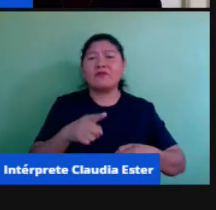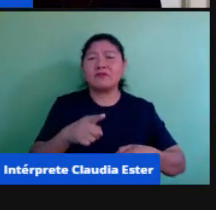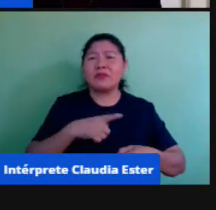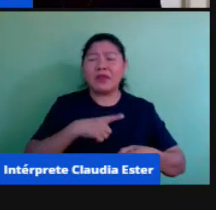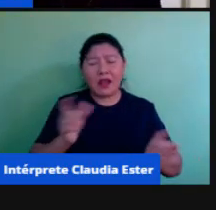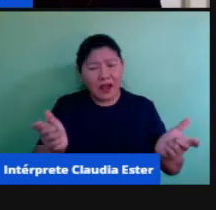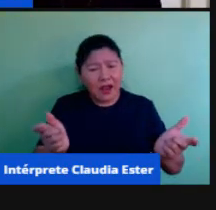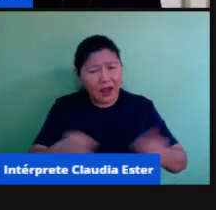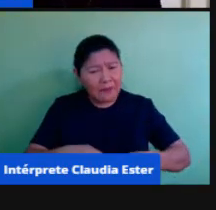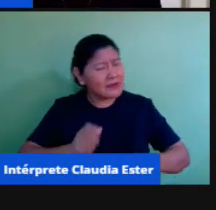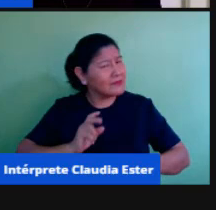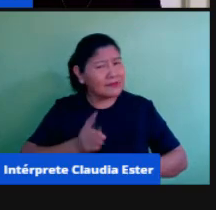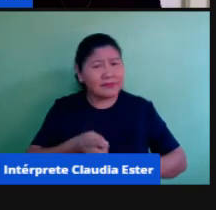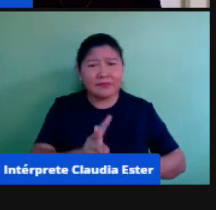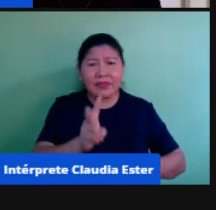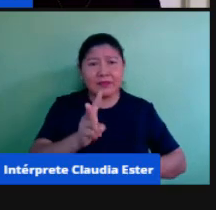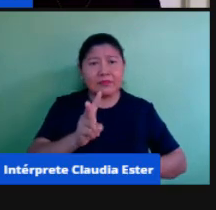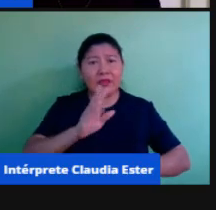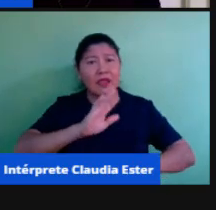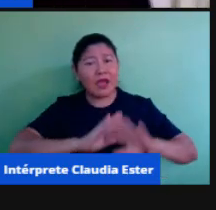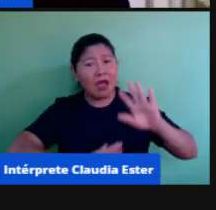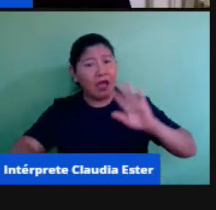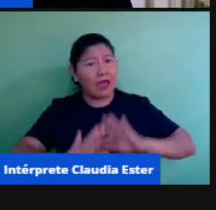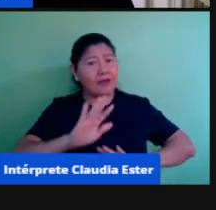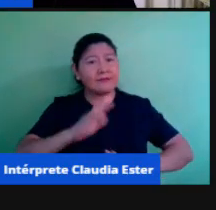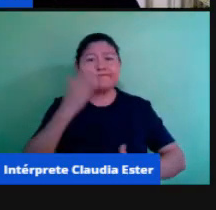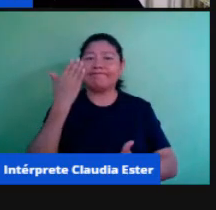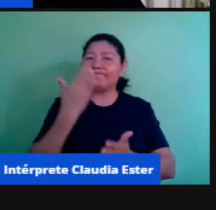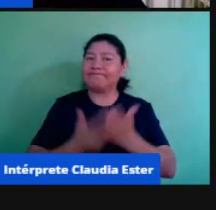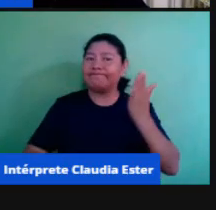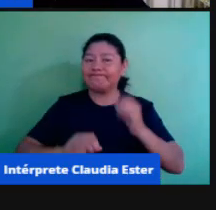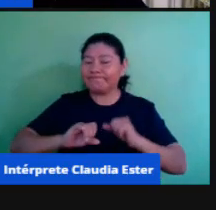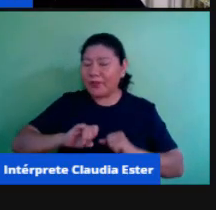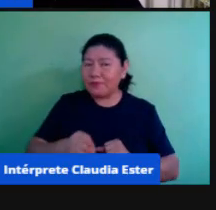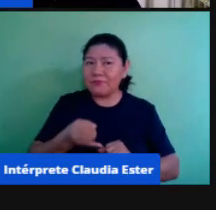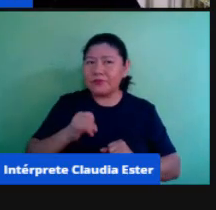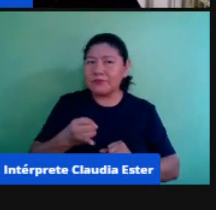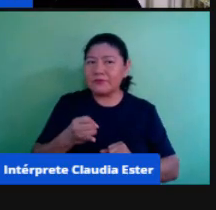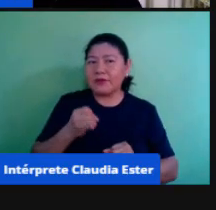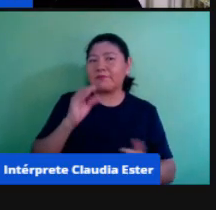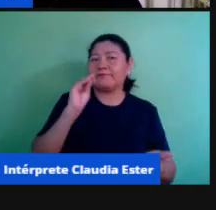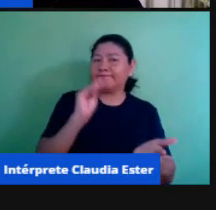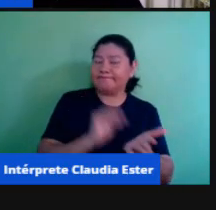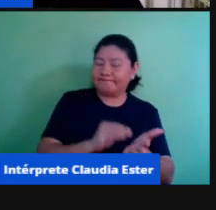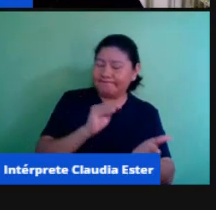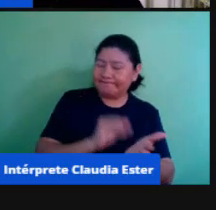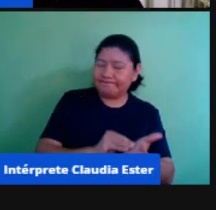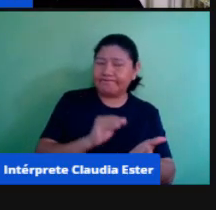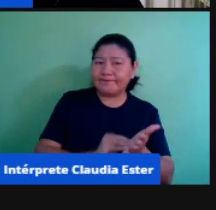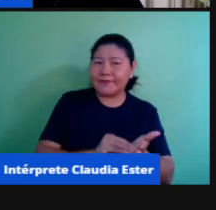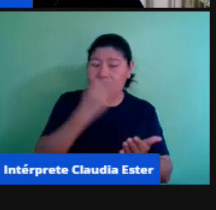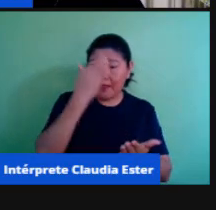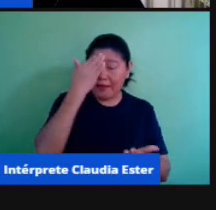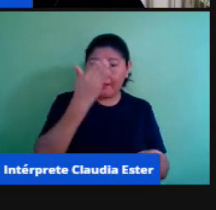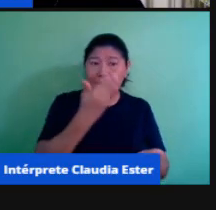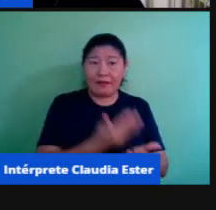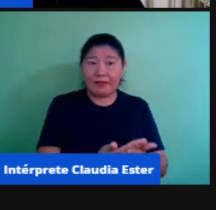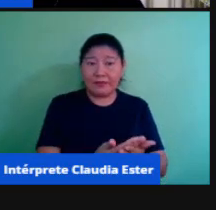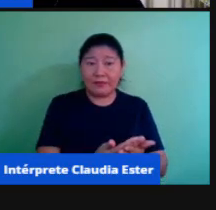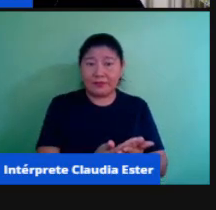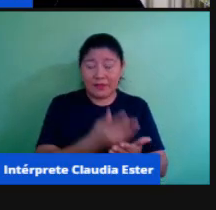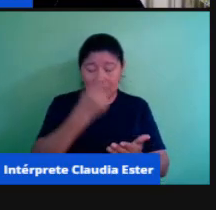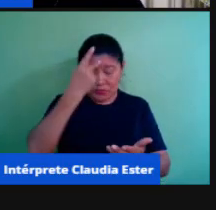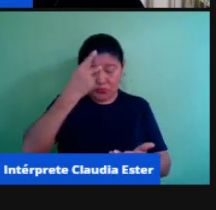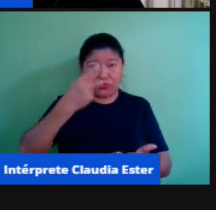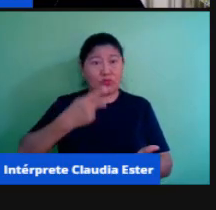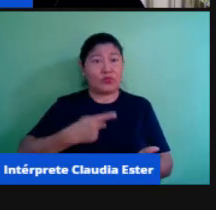Muitas vezes perdemos oportunidades por não acreditarmos que podemos ir